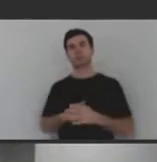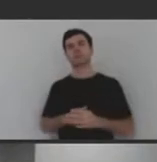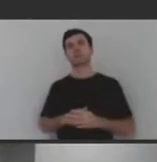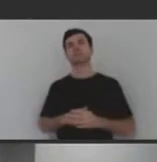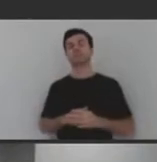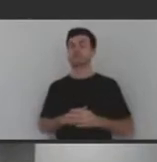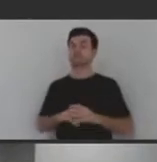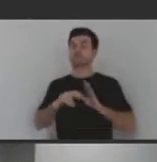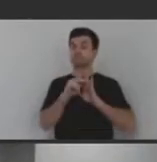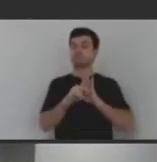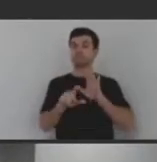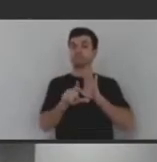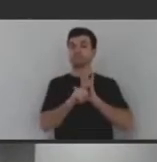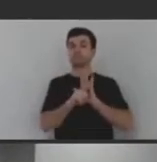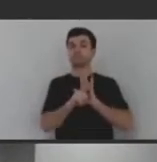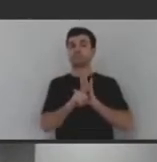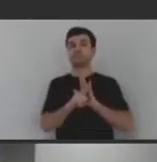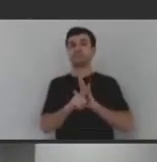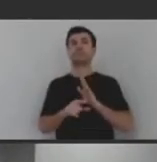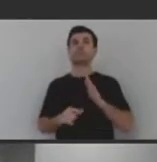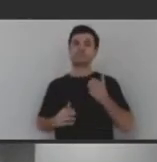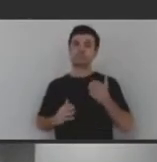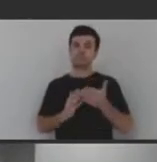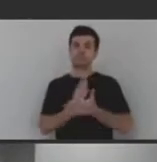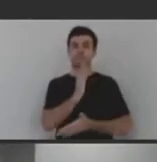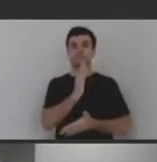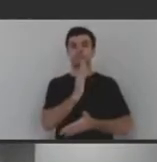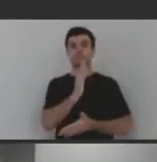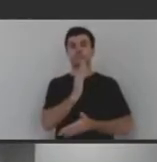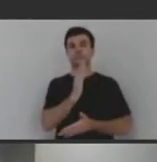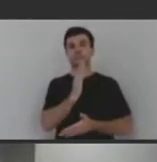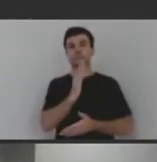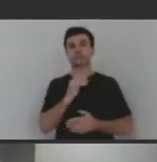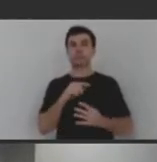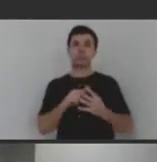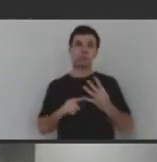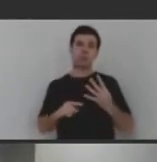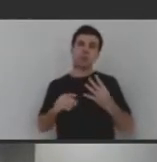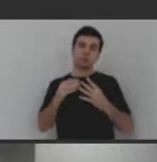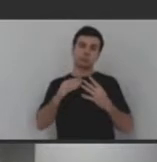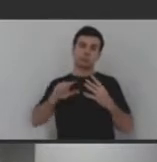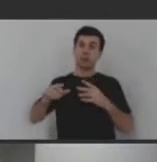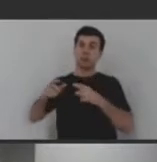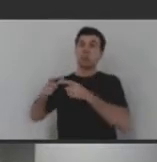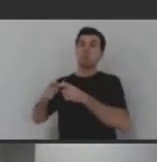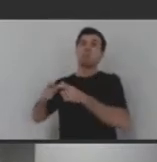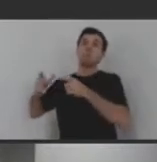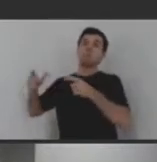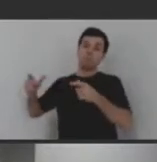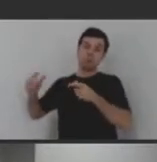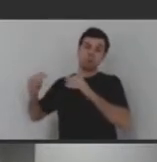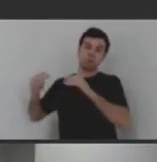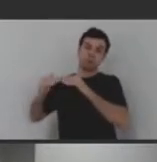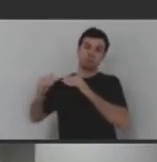lei. Está aprovado com apenas 4 votos contrários, os demais votos favoráveis.